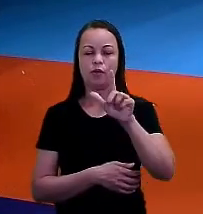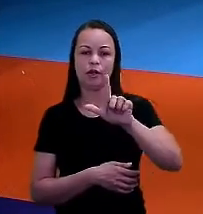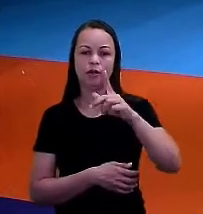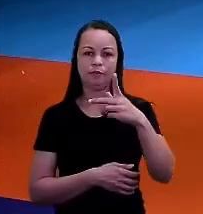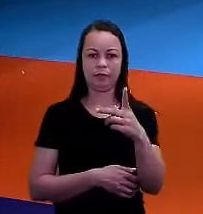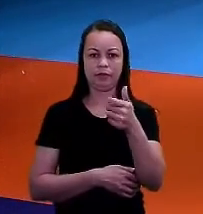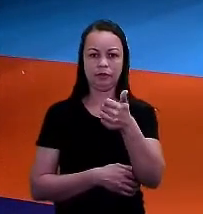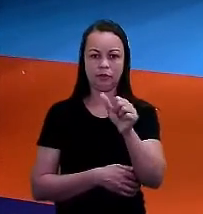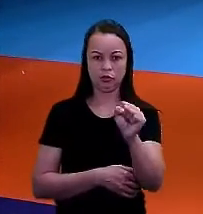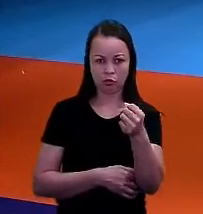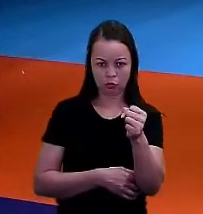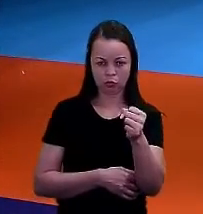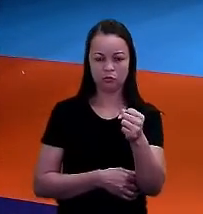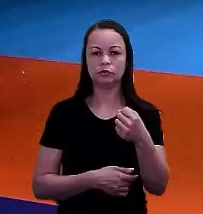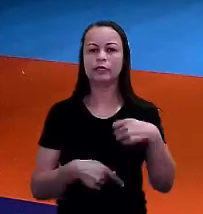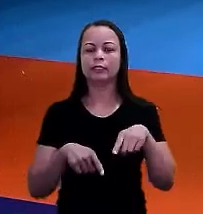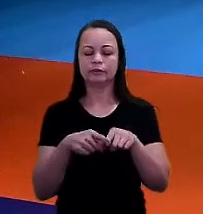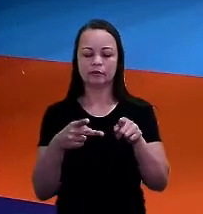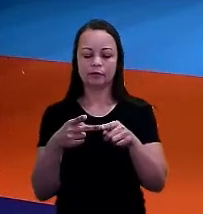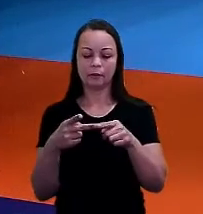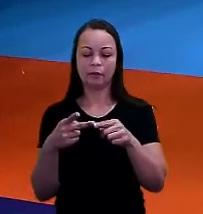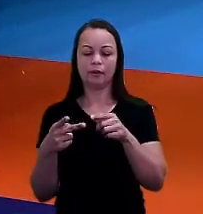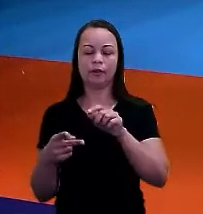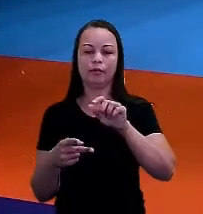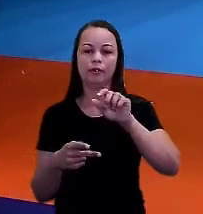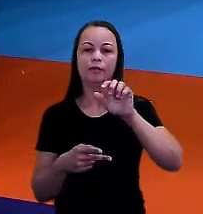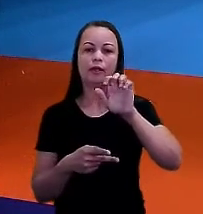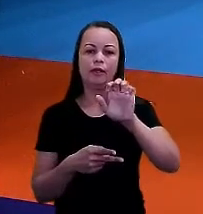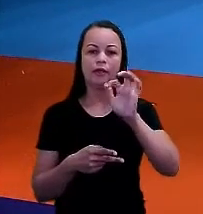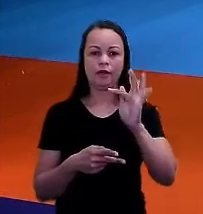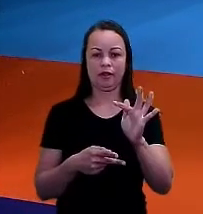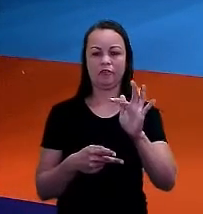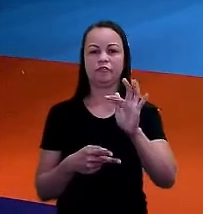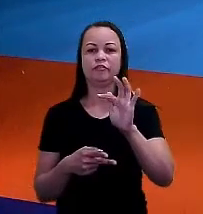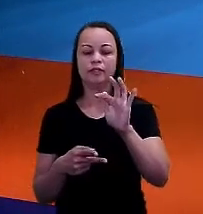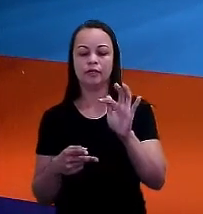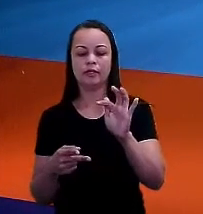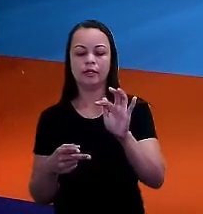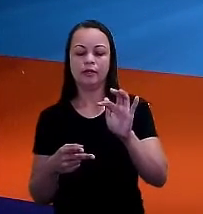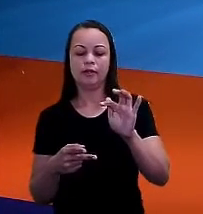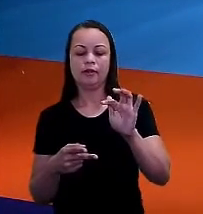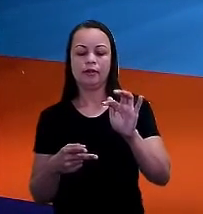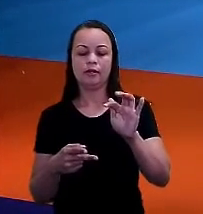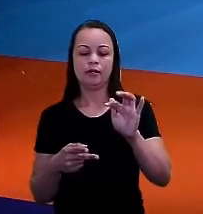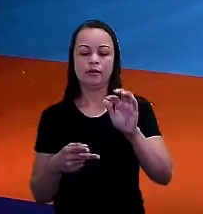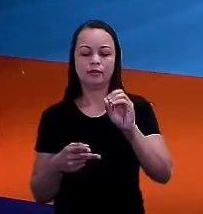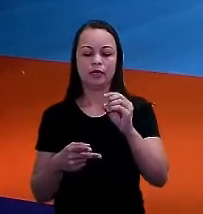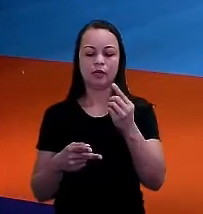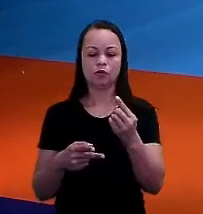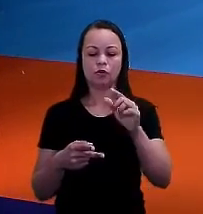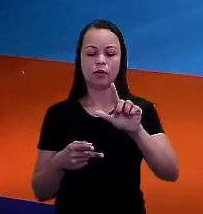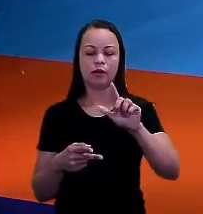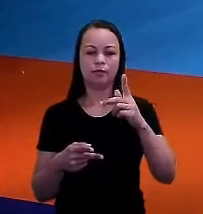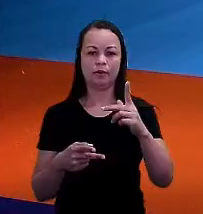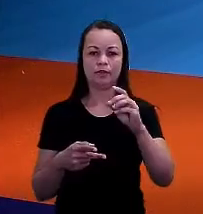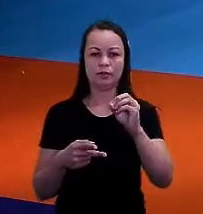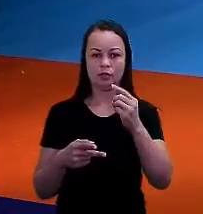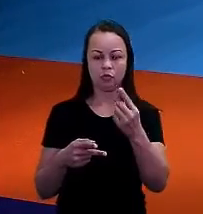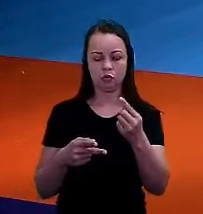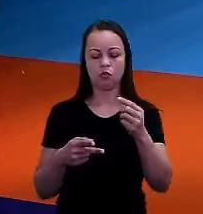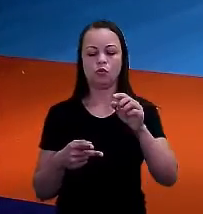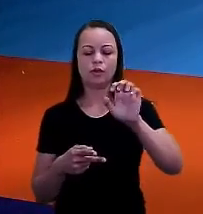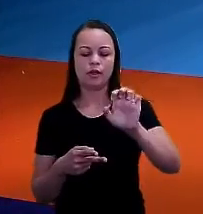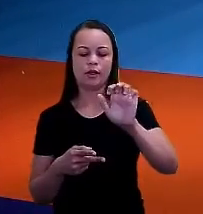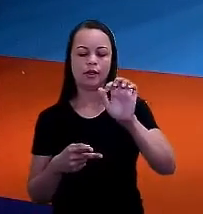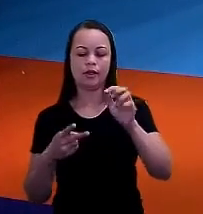18, a EF01 LP01 e a EF12 LP02, tá?